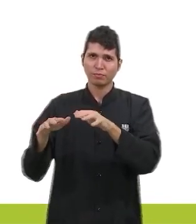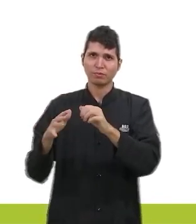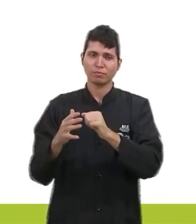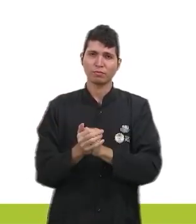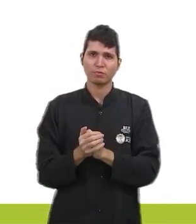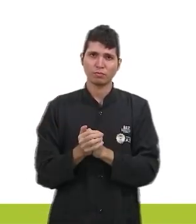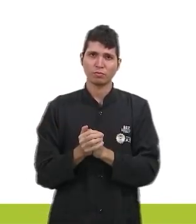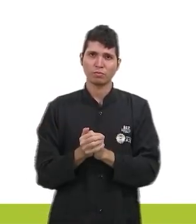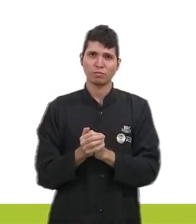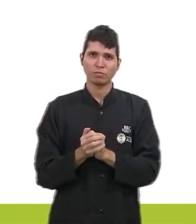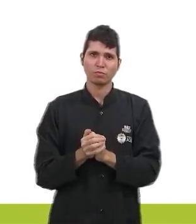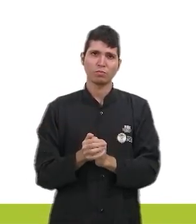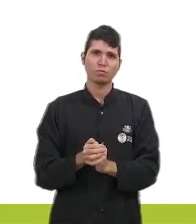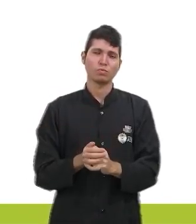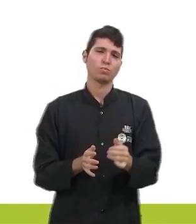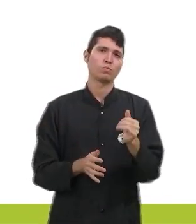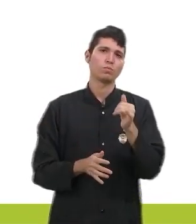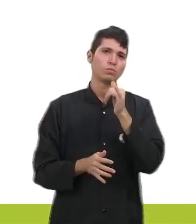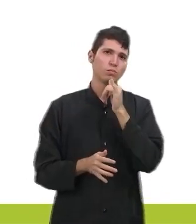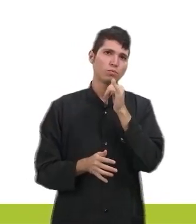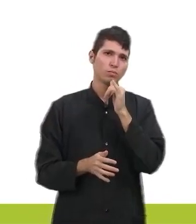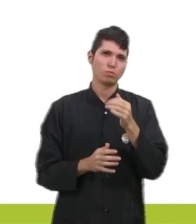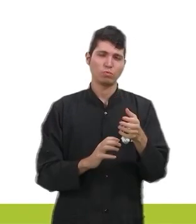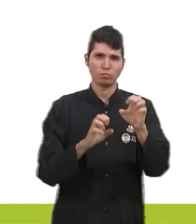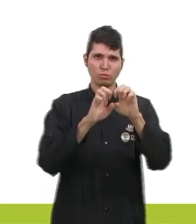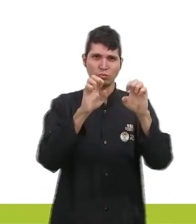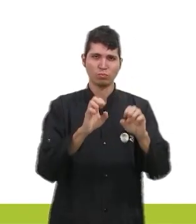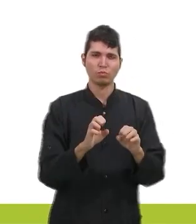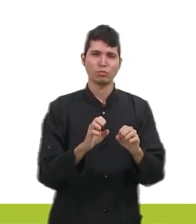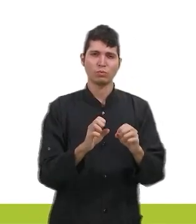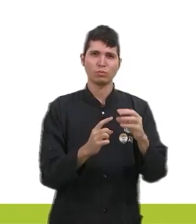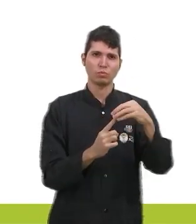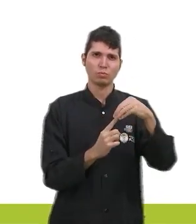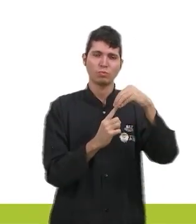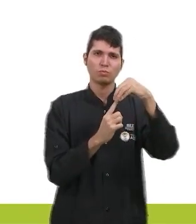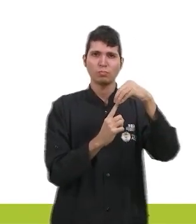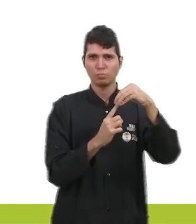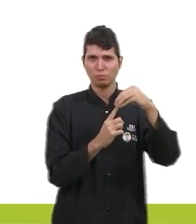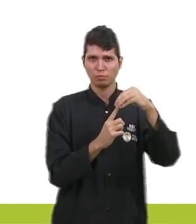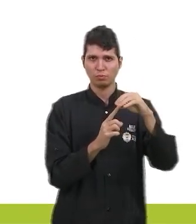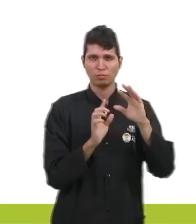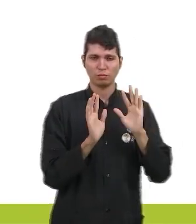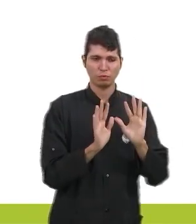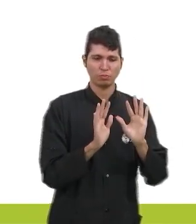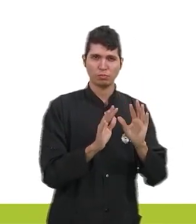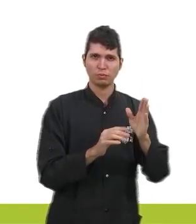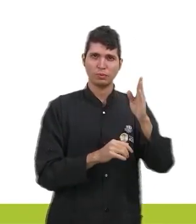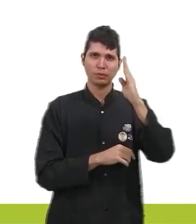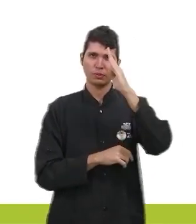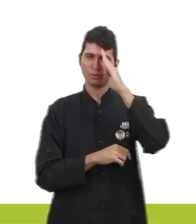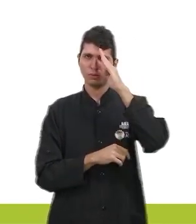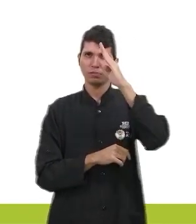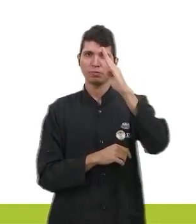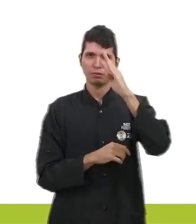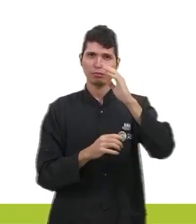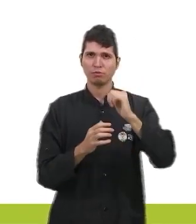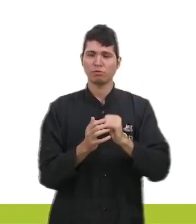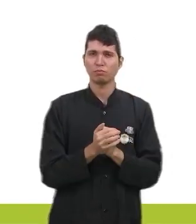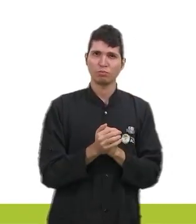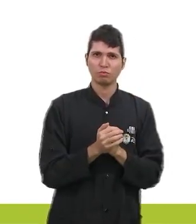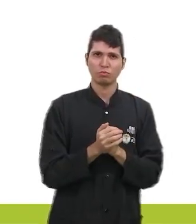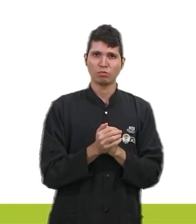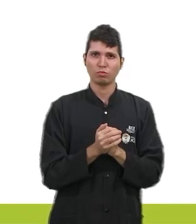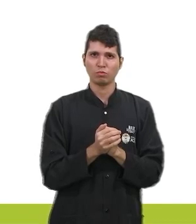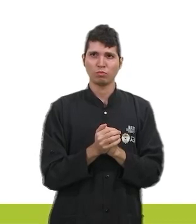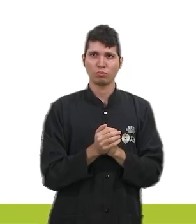única estrutura, tá? Ou então, uma estrutura considerada a principal e todo o restante que